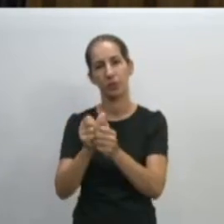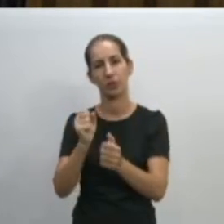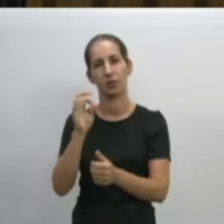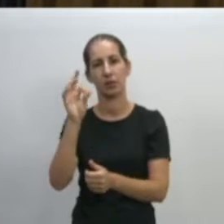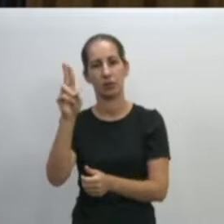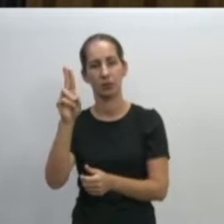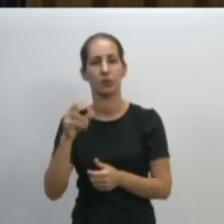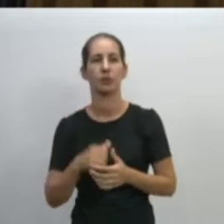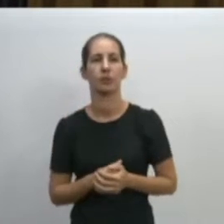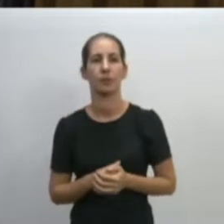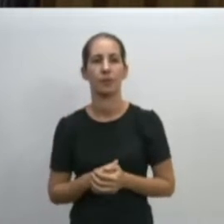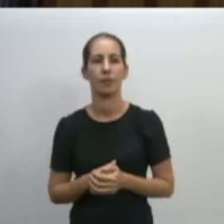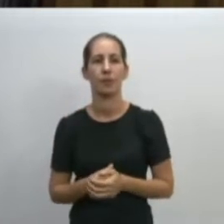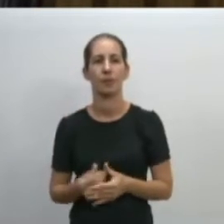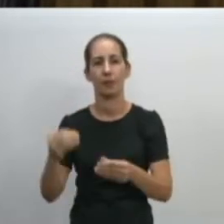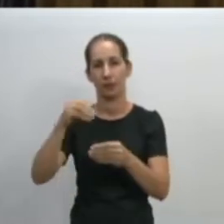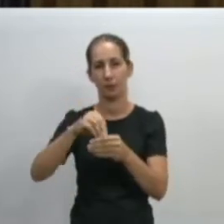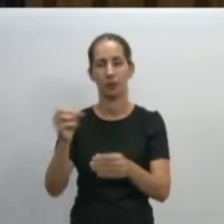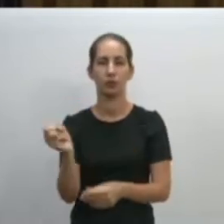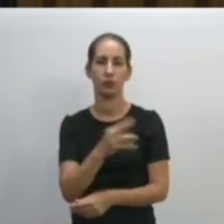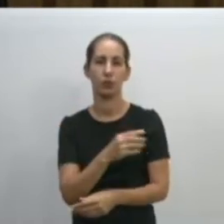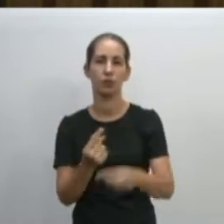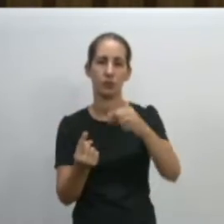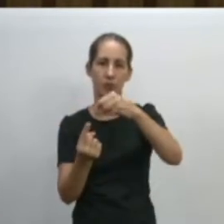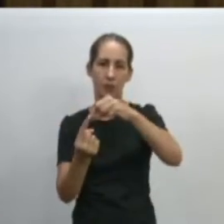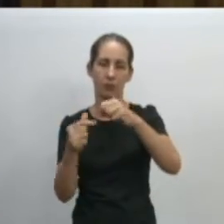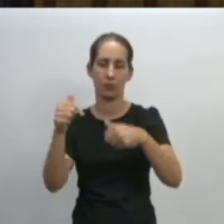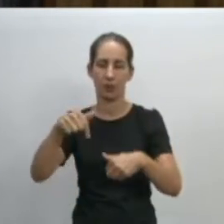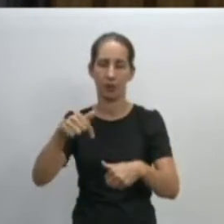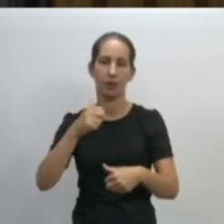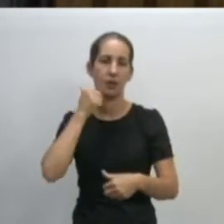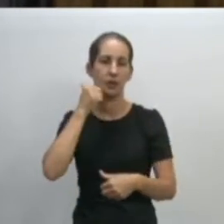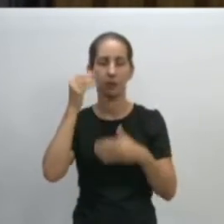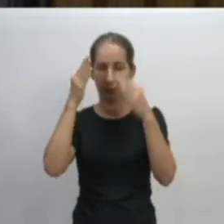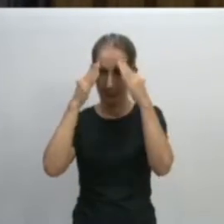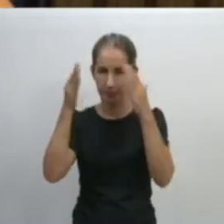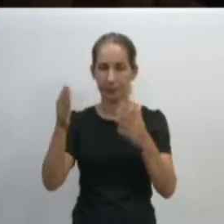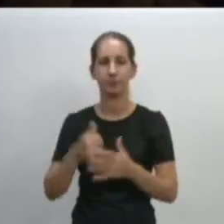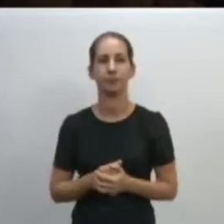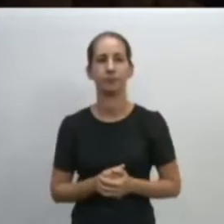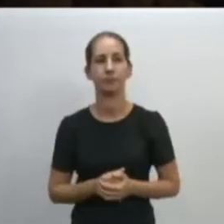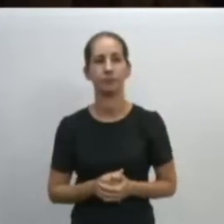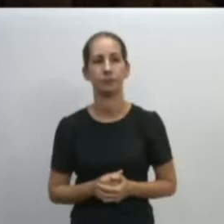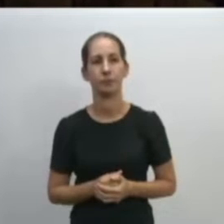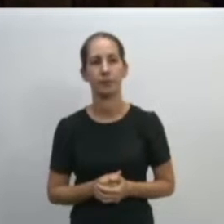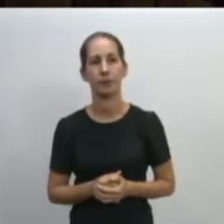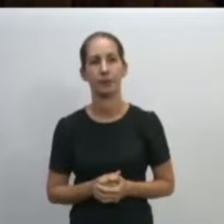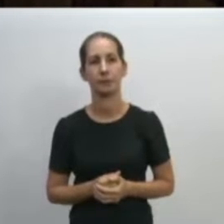SCTU essa colocação desses novos abrigos aqui em Natal. Obrigada, senhor presidente. Eu vou.